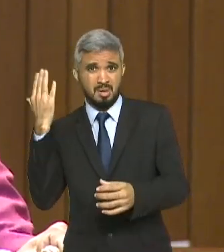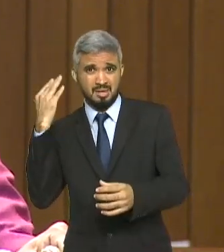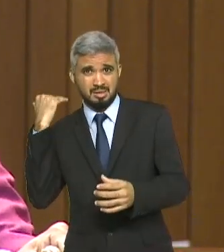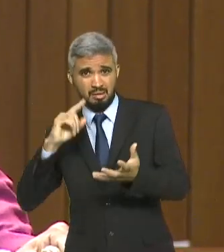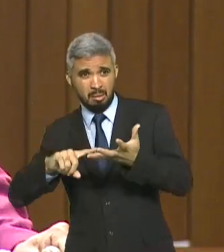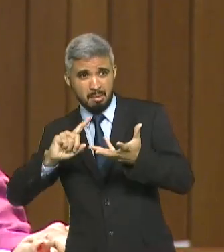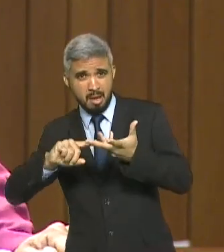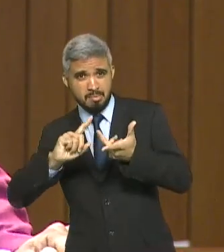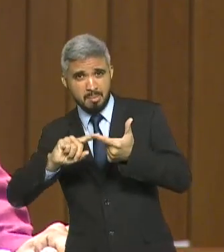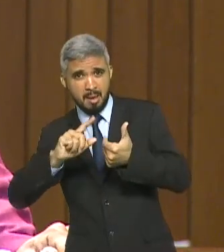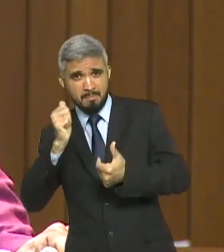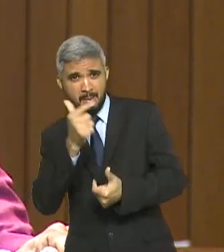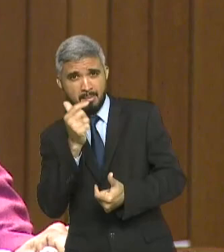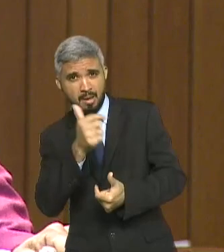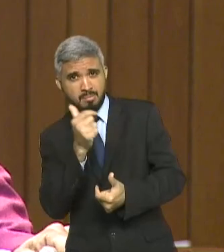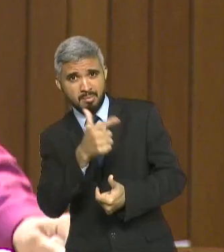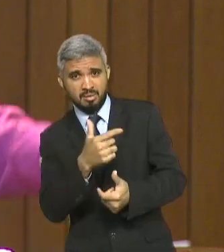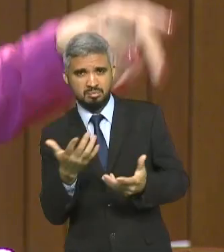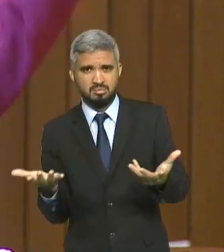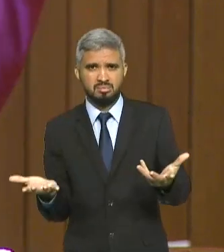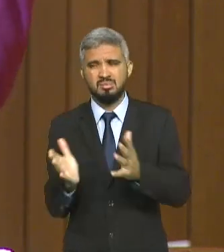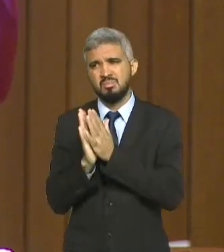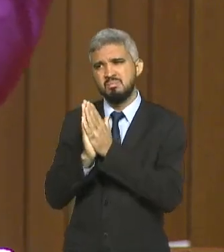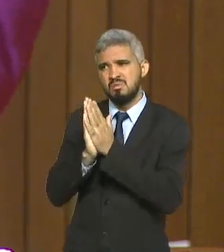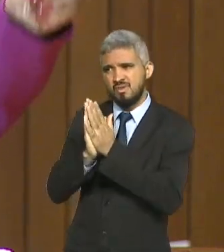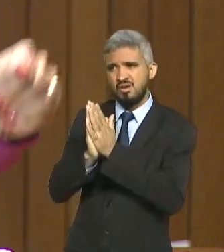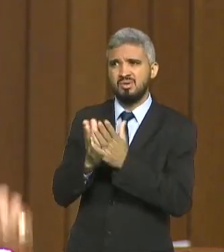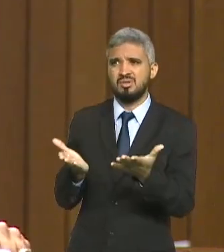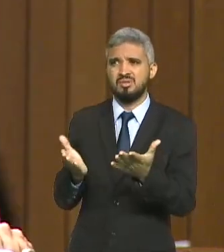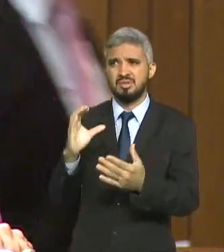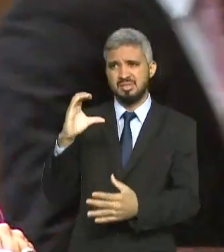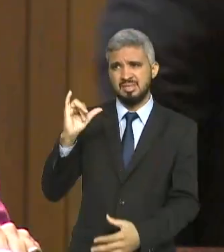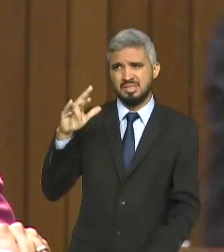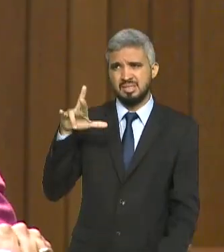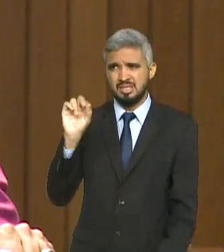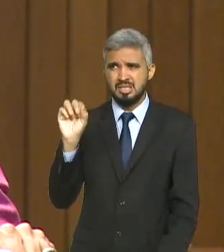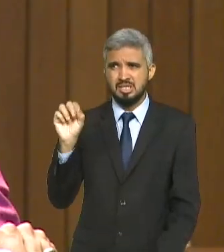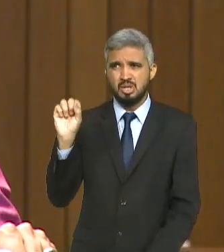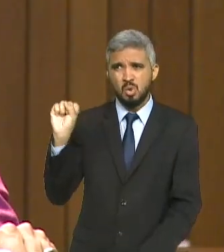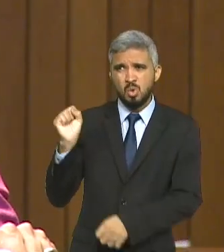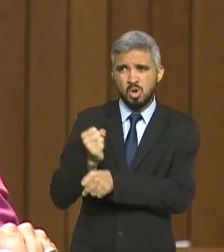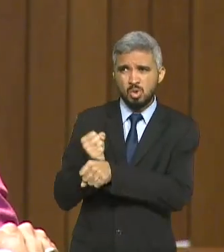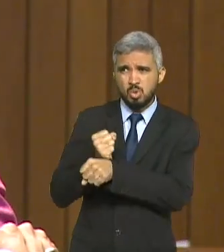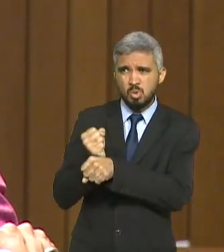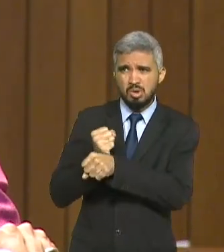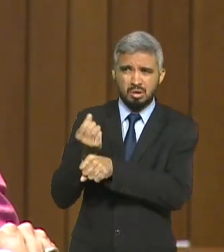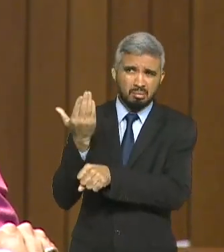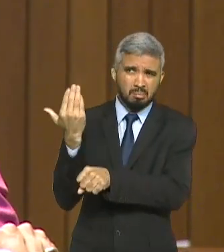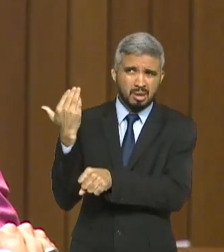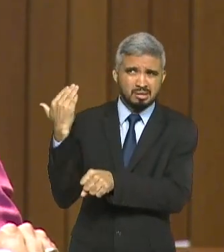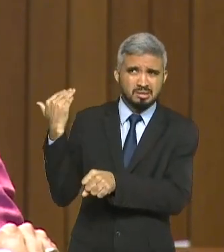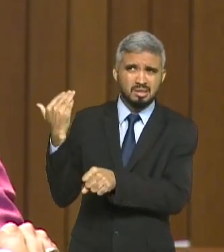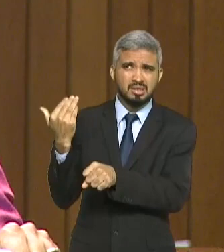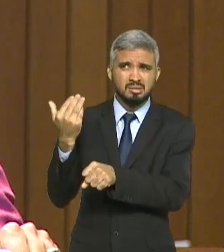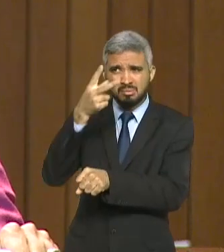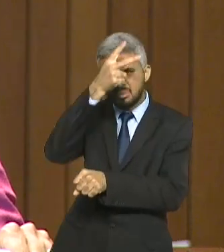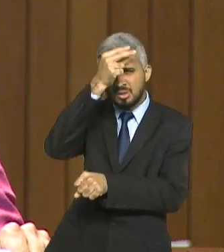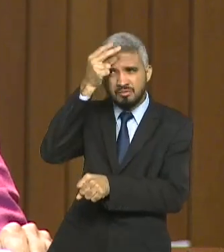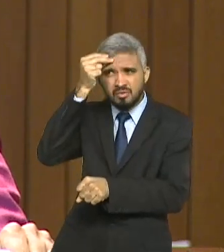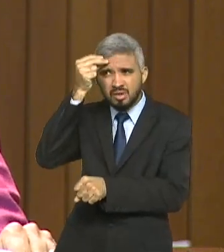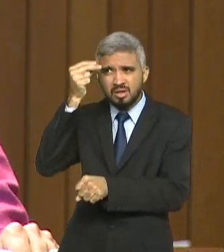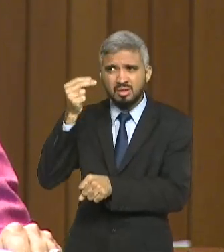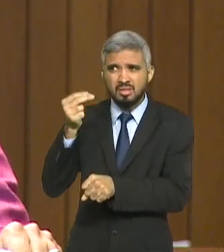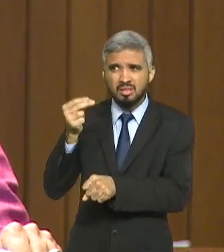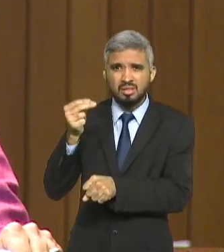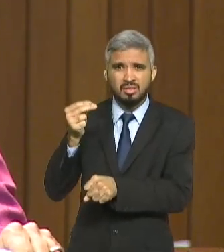ora, logo o deputado Ciro Neto, que participou da gestão anterior, foram 8 anos de mandato do gestor, na qual o